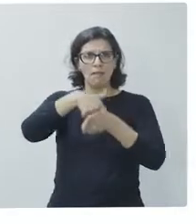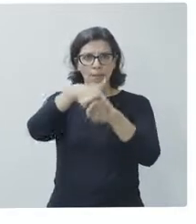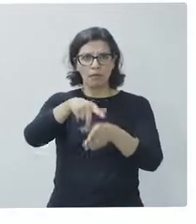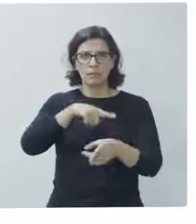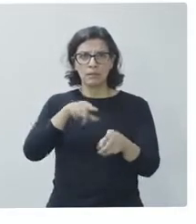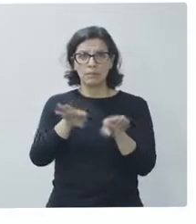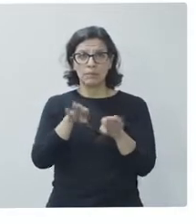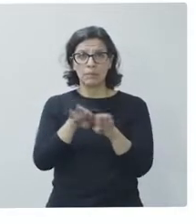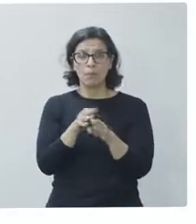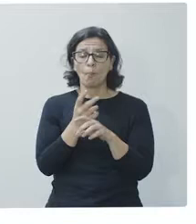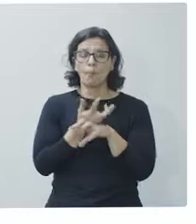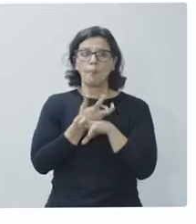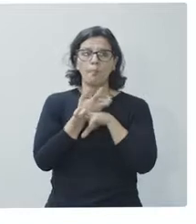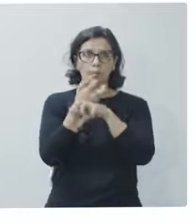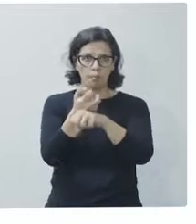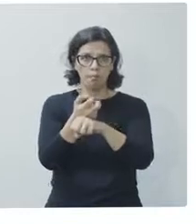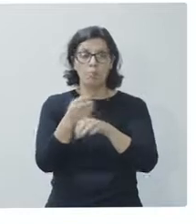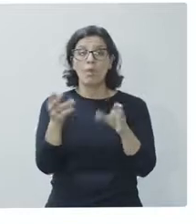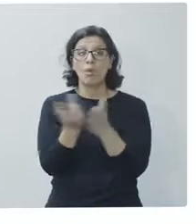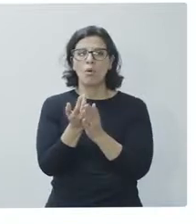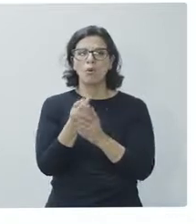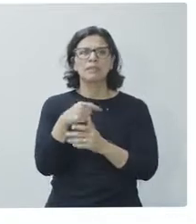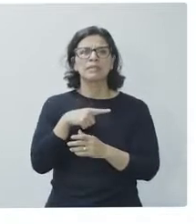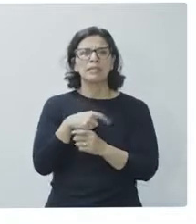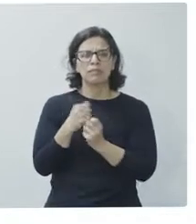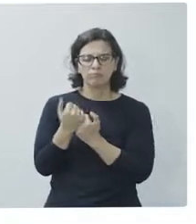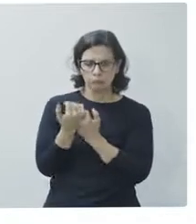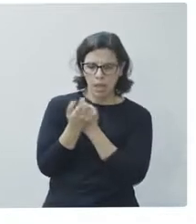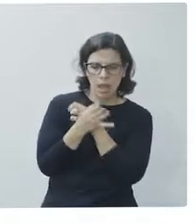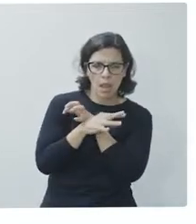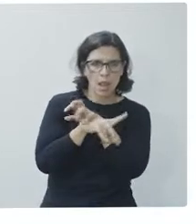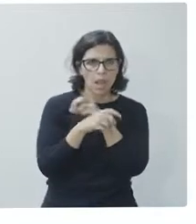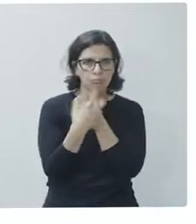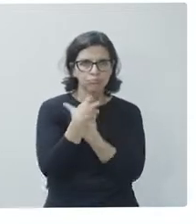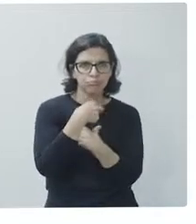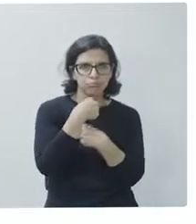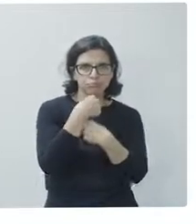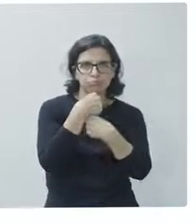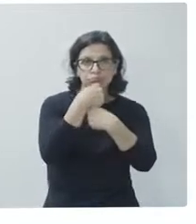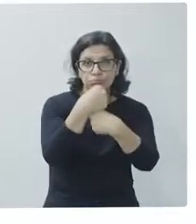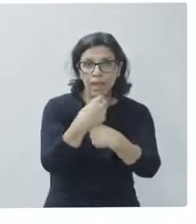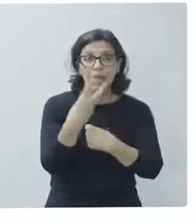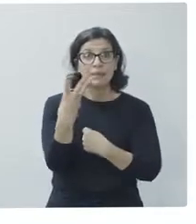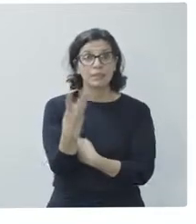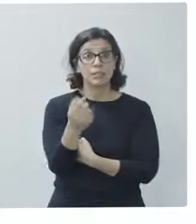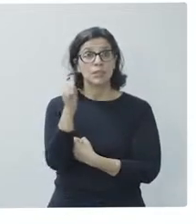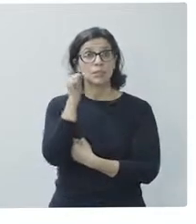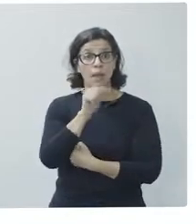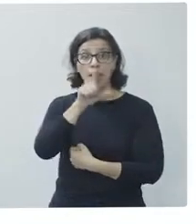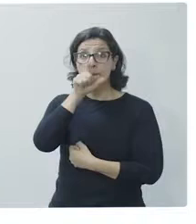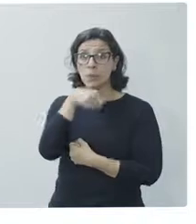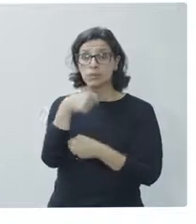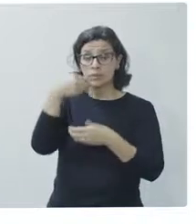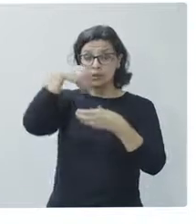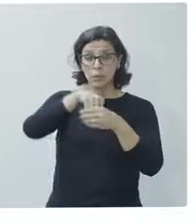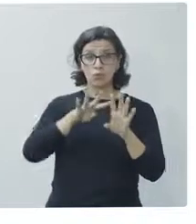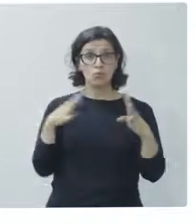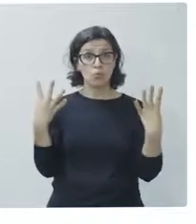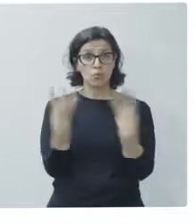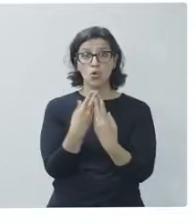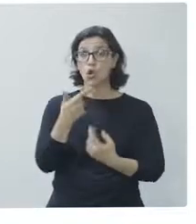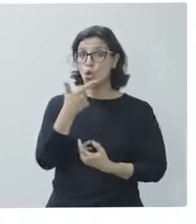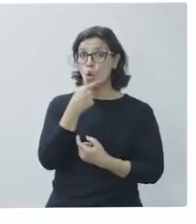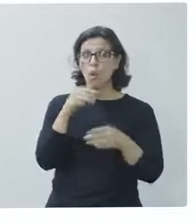cavalo esquelético. As plantas rastejantes puxaram as três bruxas pela fresta do muro e o